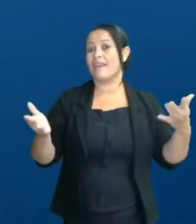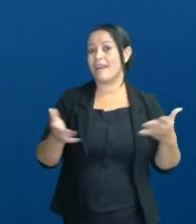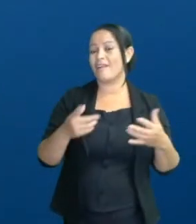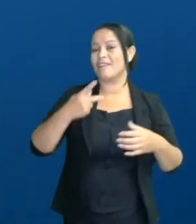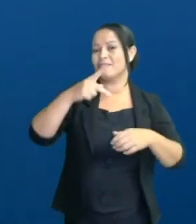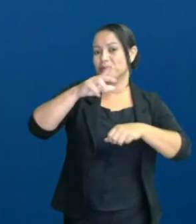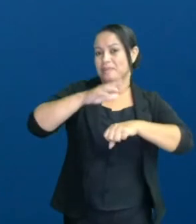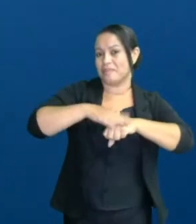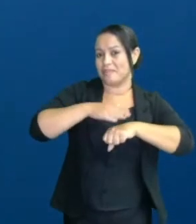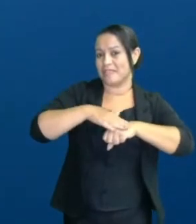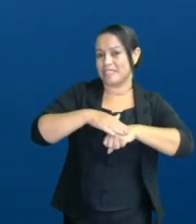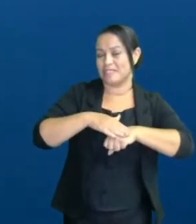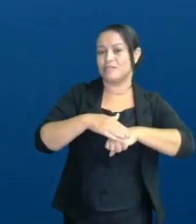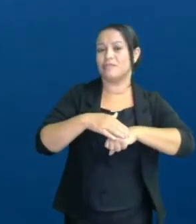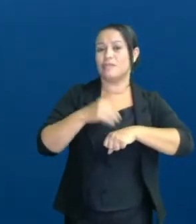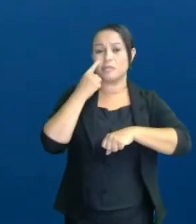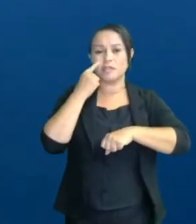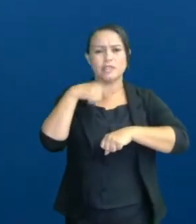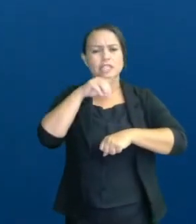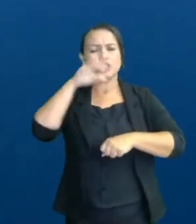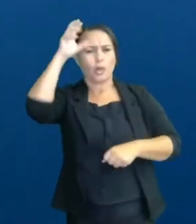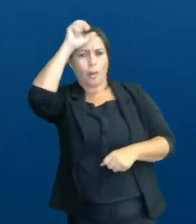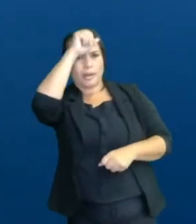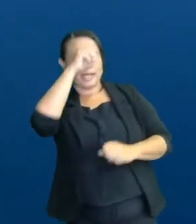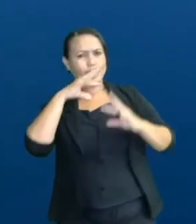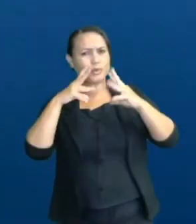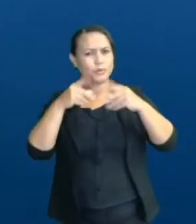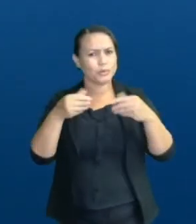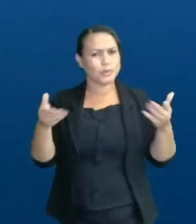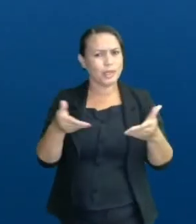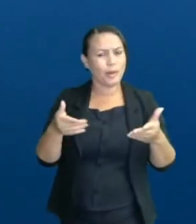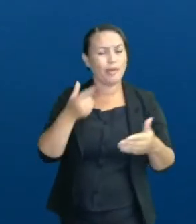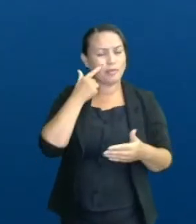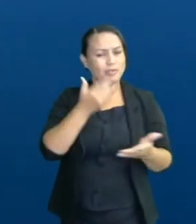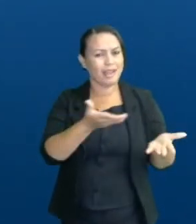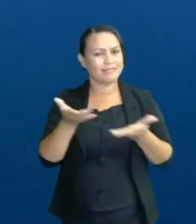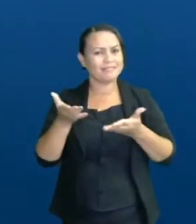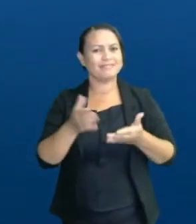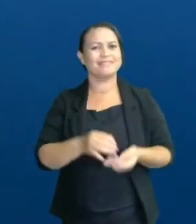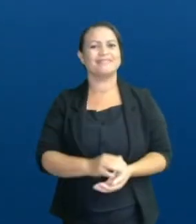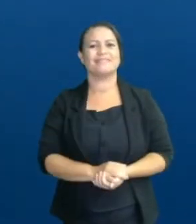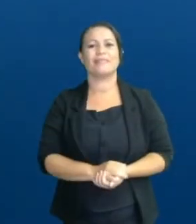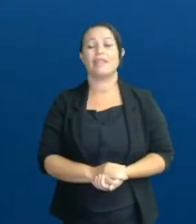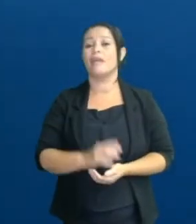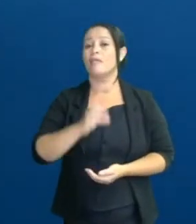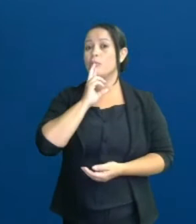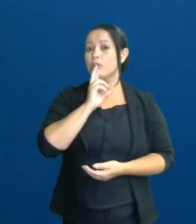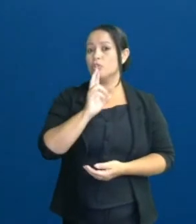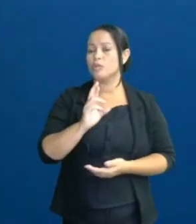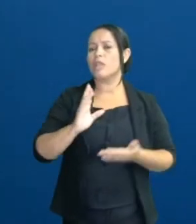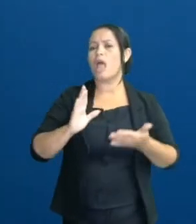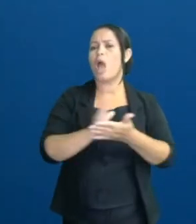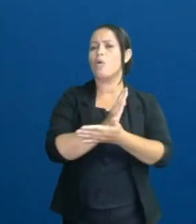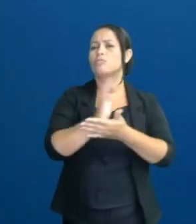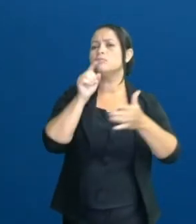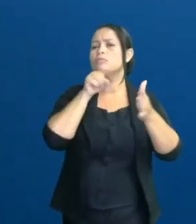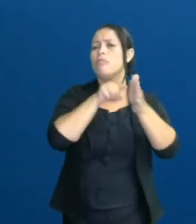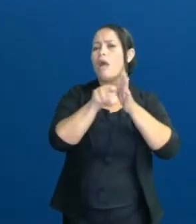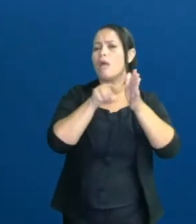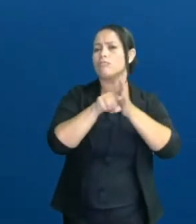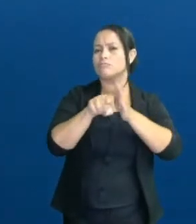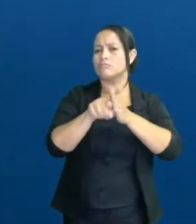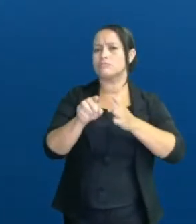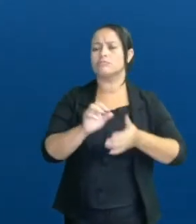Agora é sua vez. Vamos ver se vocês compreenderam tudo até agora? Vamos lá? Vamos responder algumas